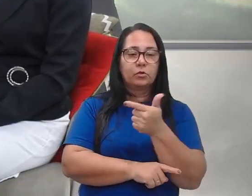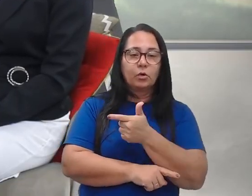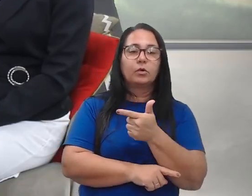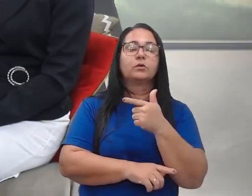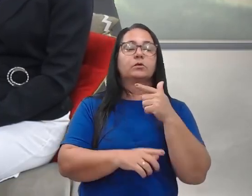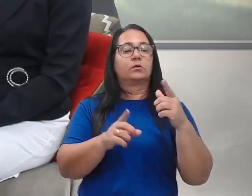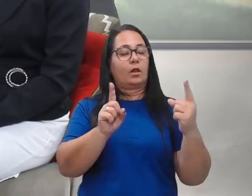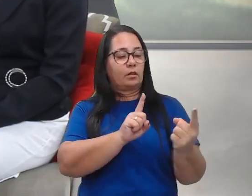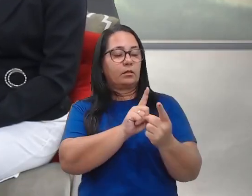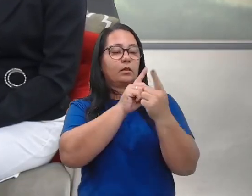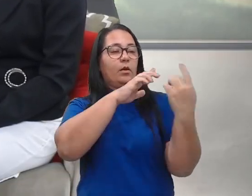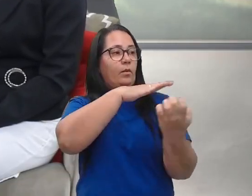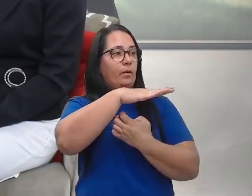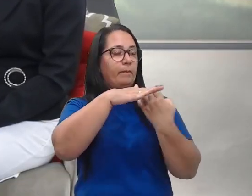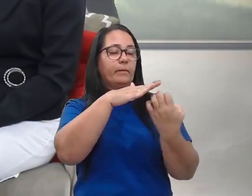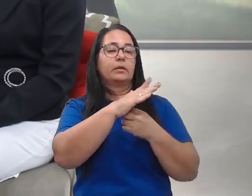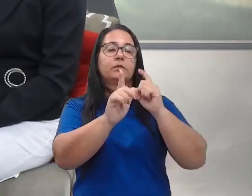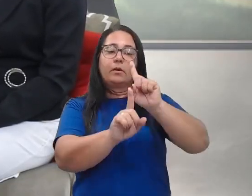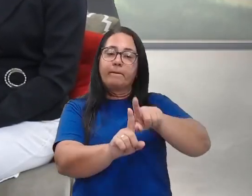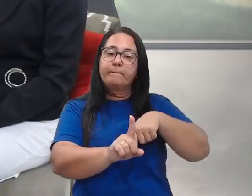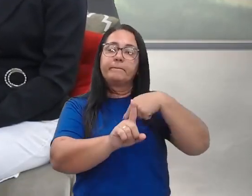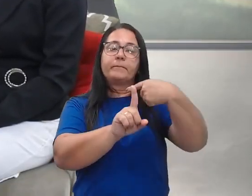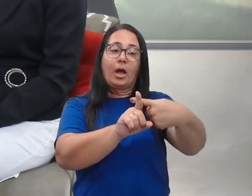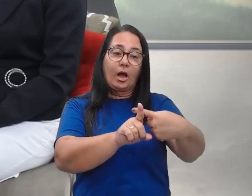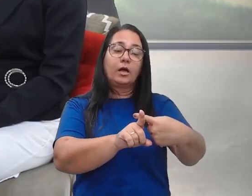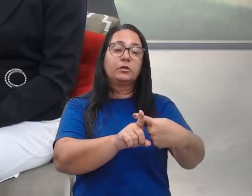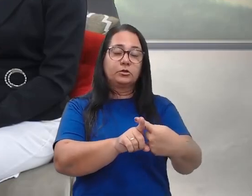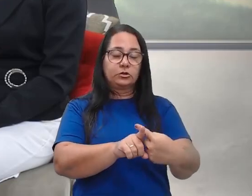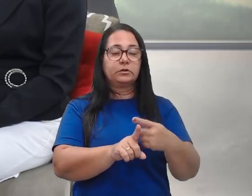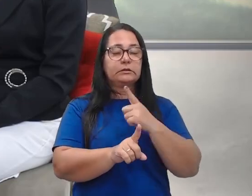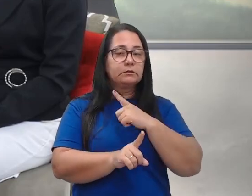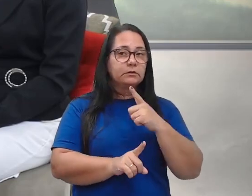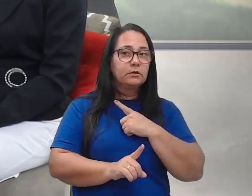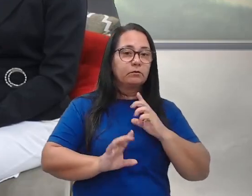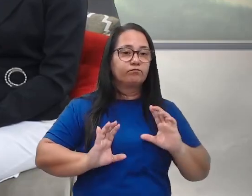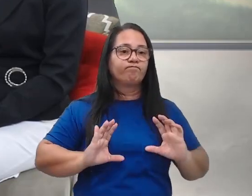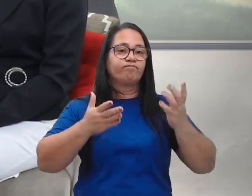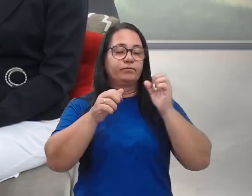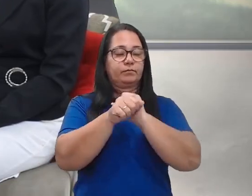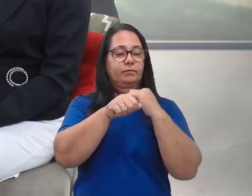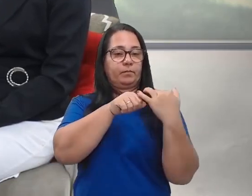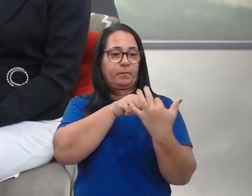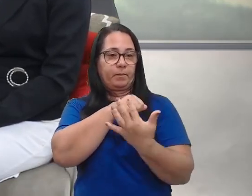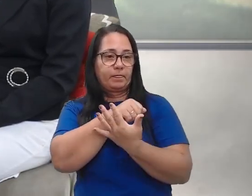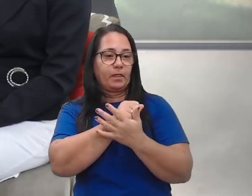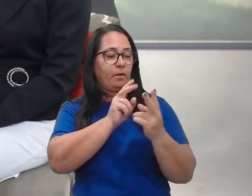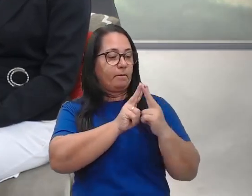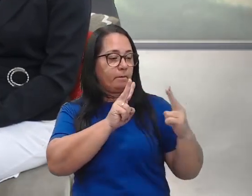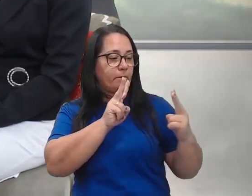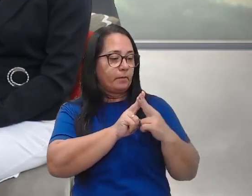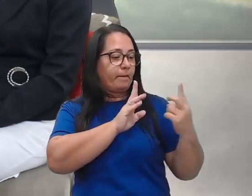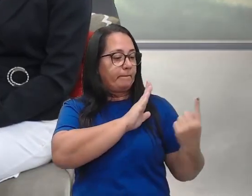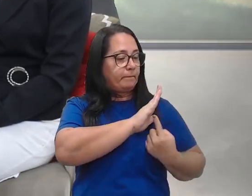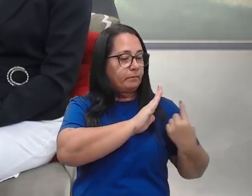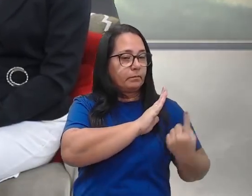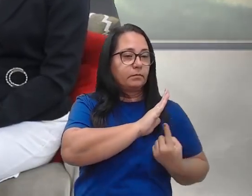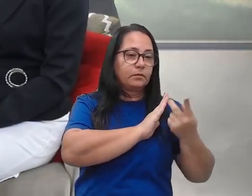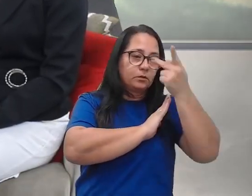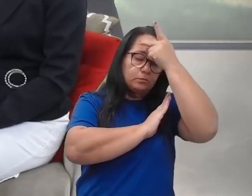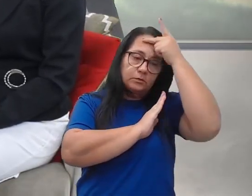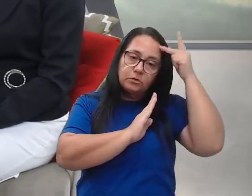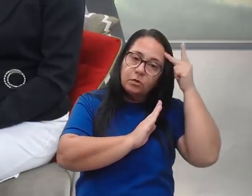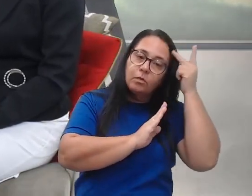justamente me deparei com essa realidade. Pandemia, lockdown, todo mundo tendo que ficar em casa, quando saía um pouquinho era